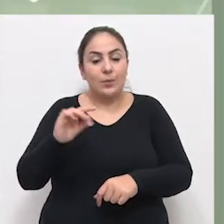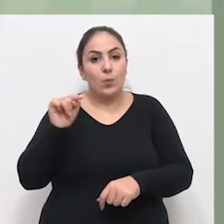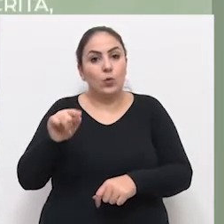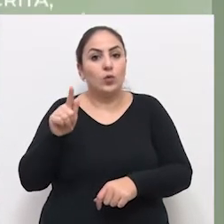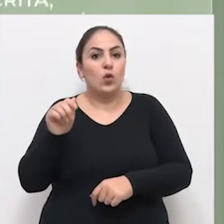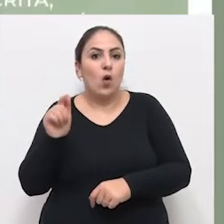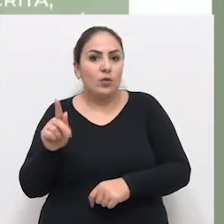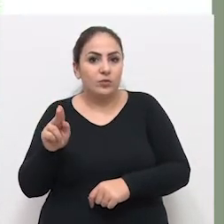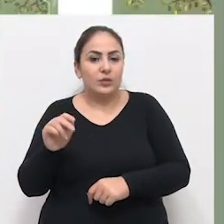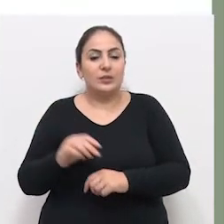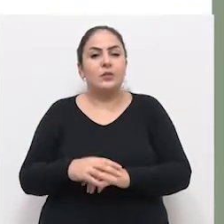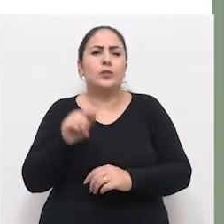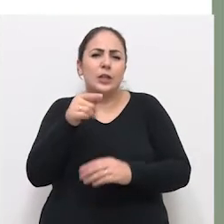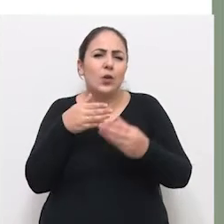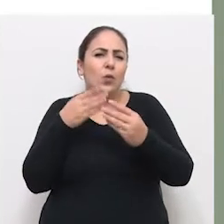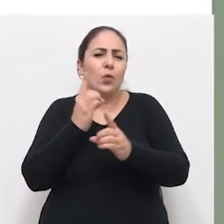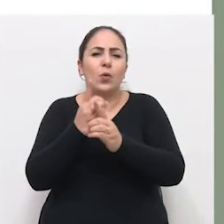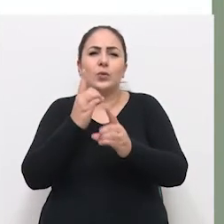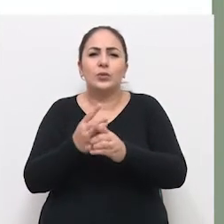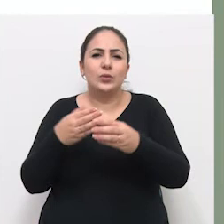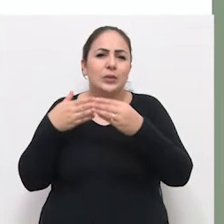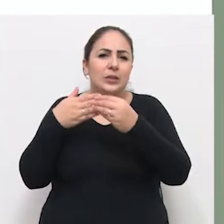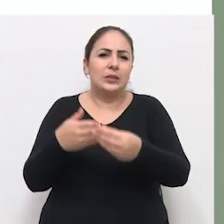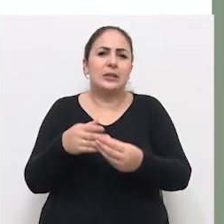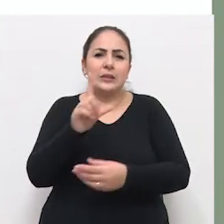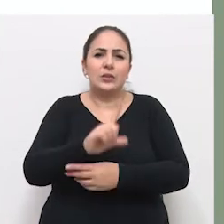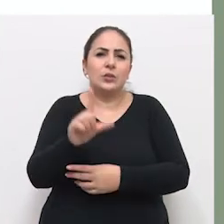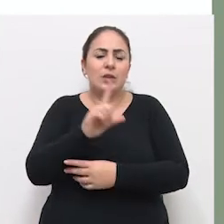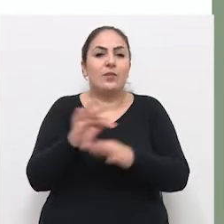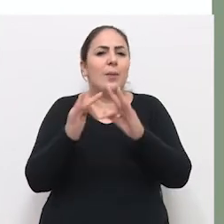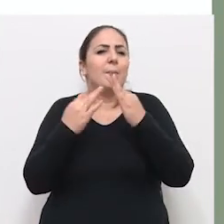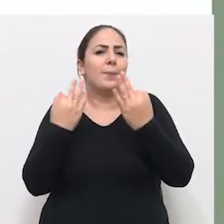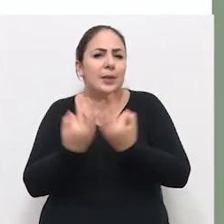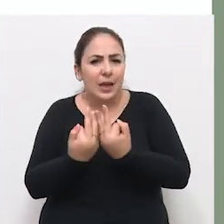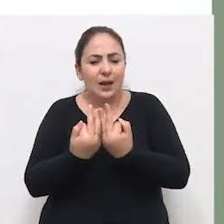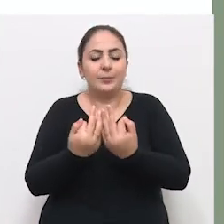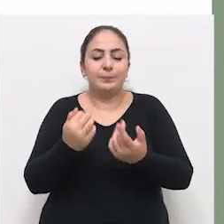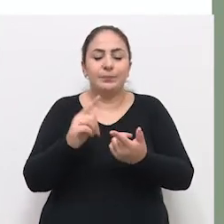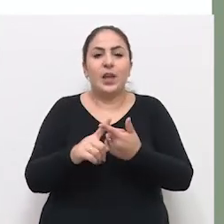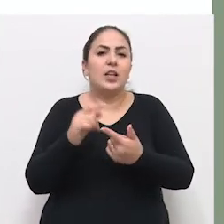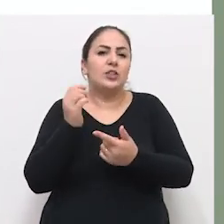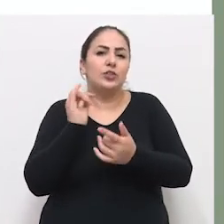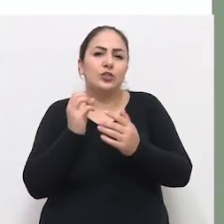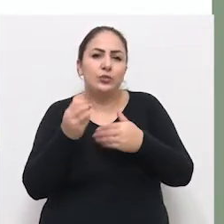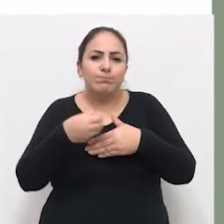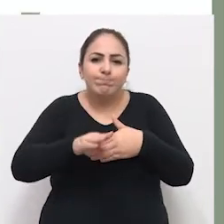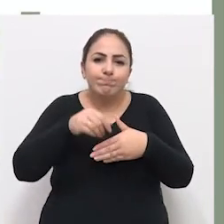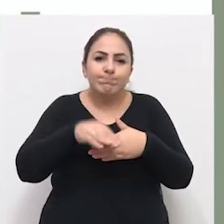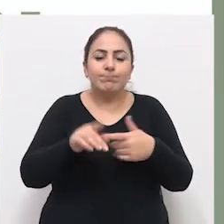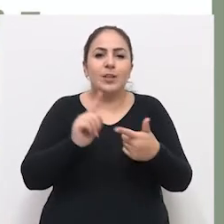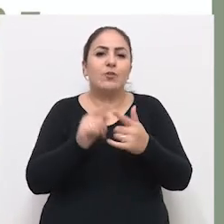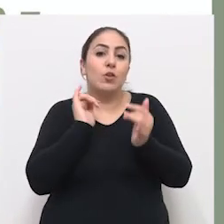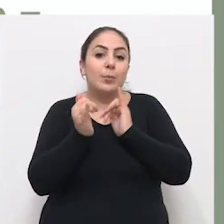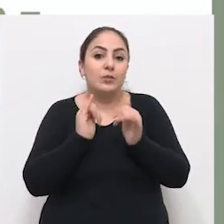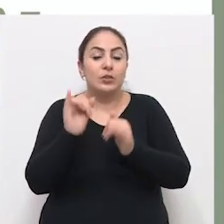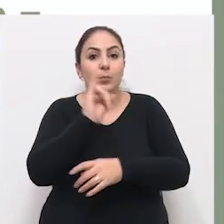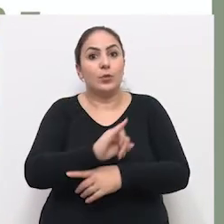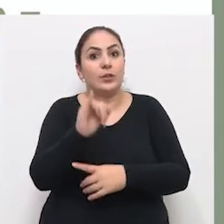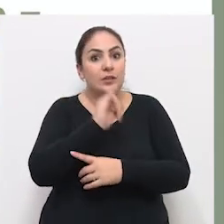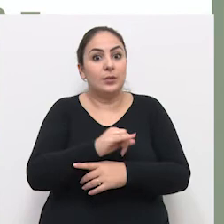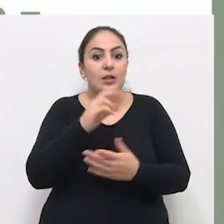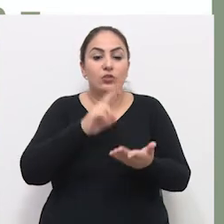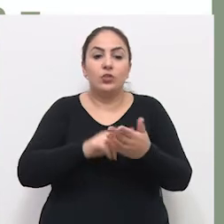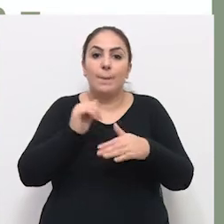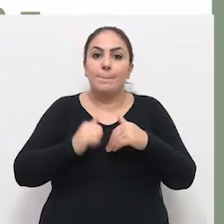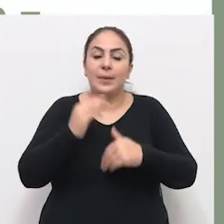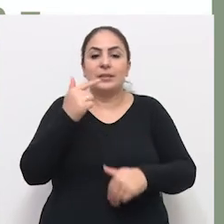alfabetização.mec.gov.br você encontra um guia de literacia familiar com dicas, informações e orientações preciosas que já